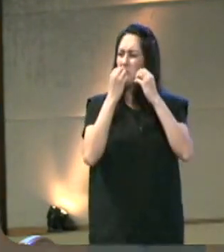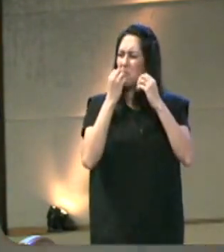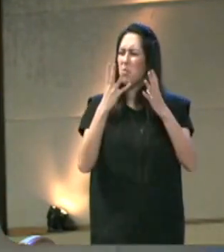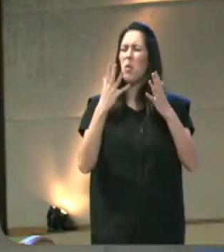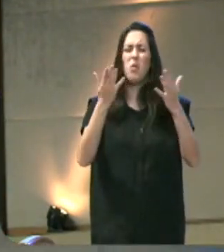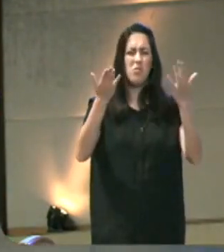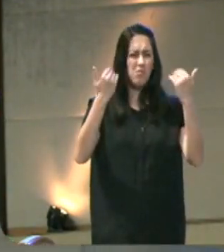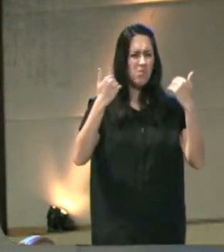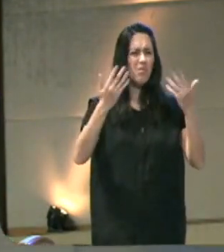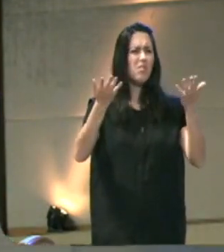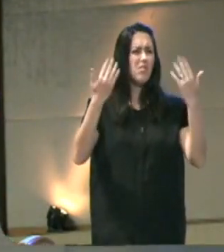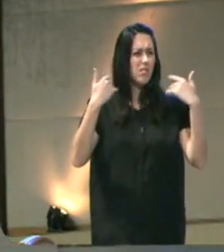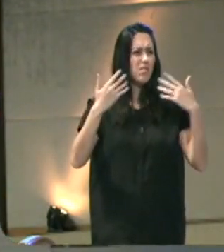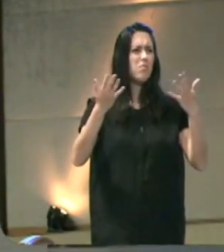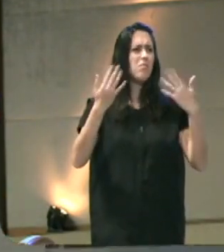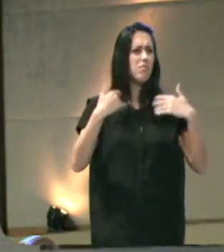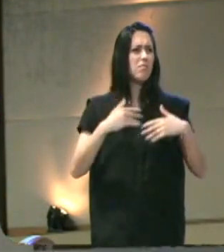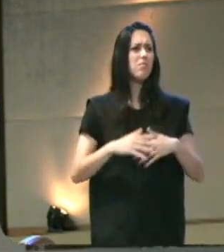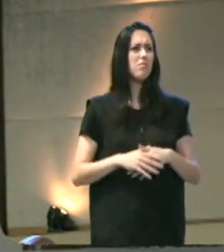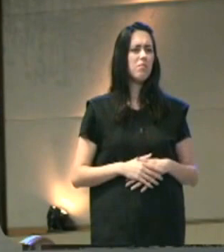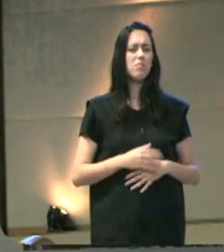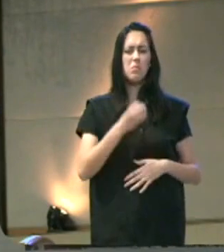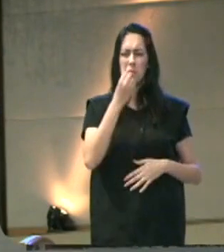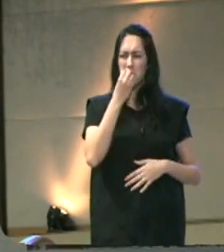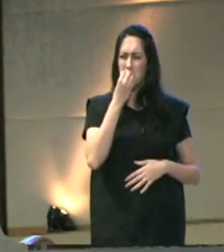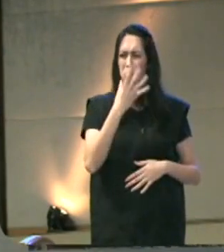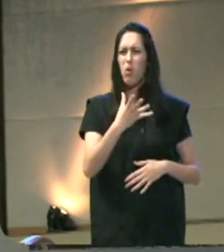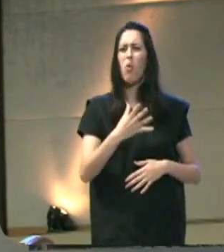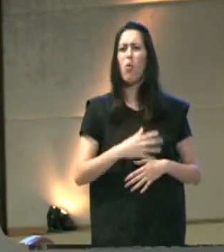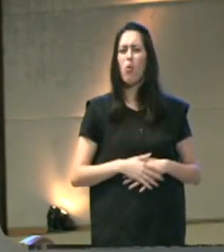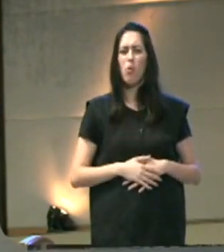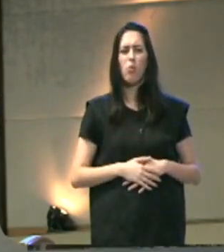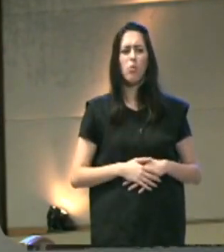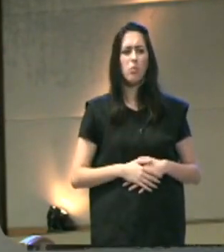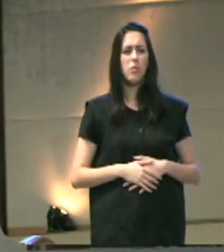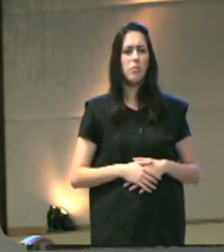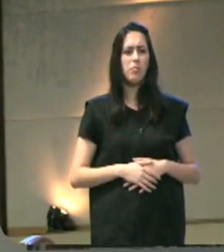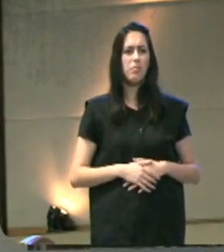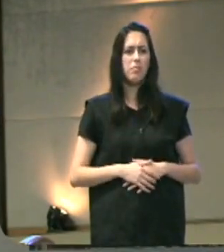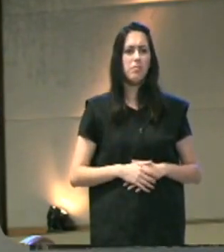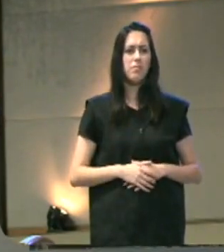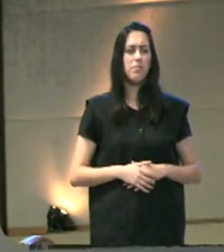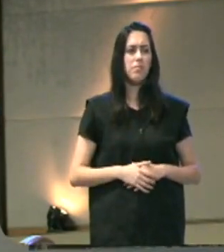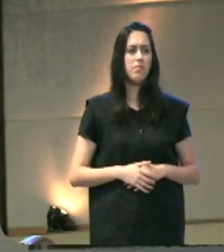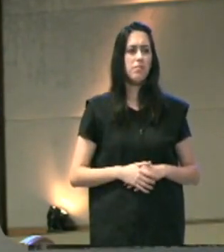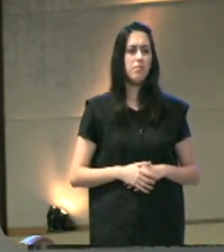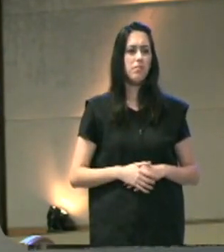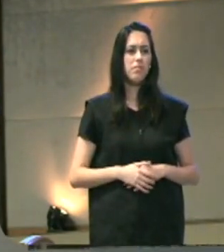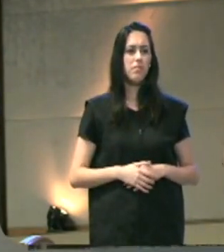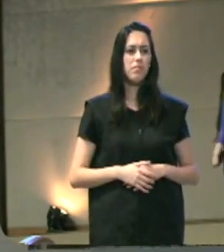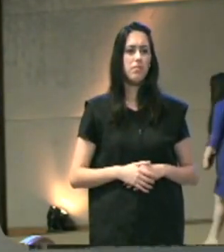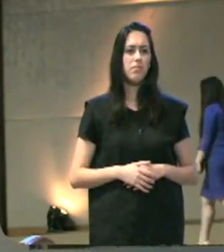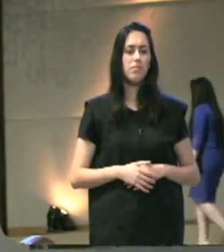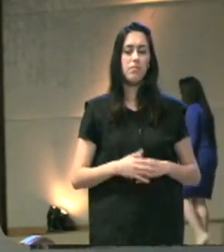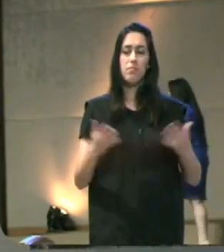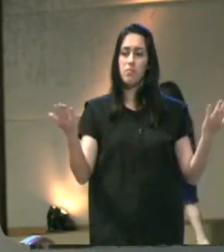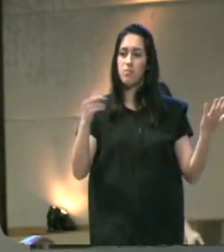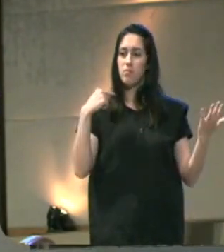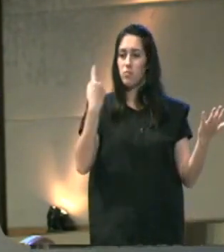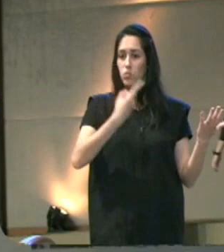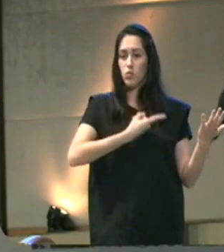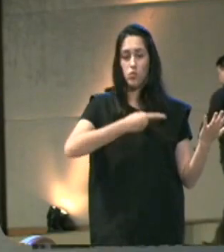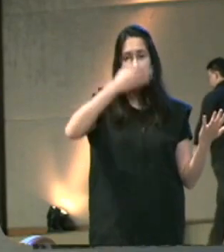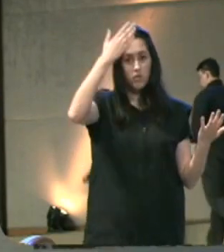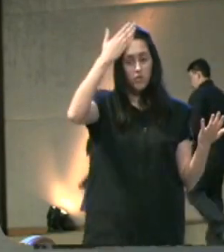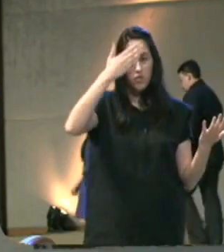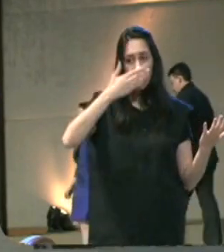alegria, que bênção ter vocês aqui diante do Senhor, tá? Nós estamos diante do Senhor.